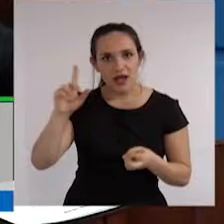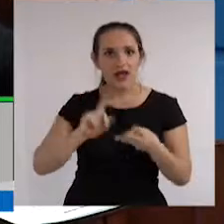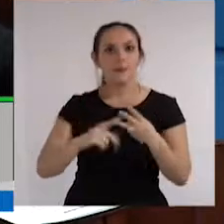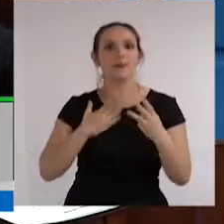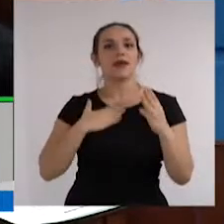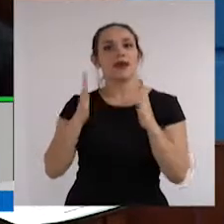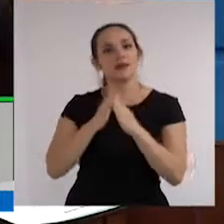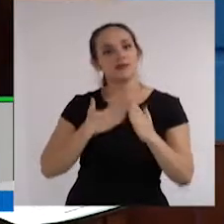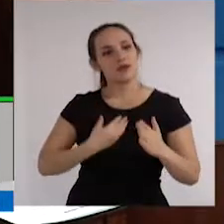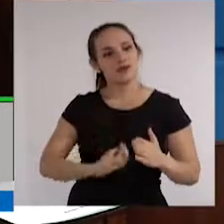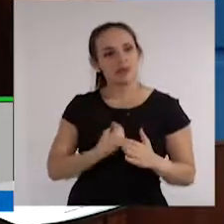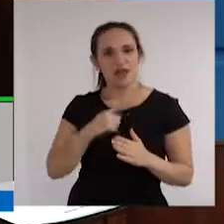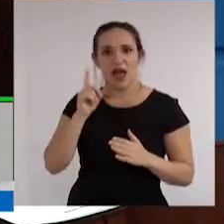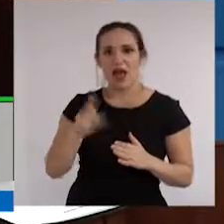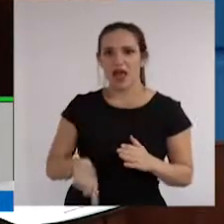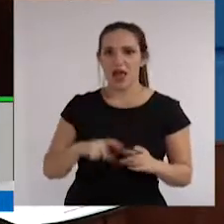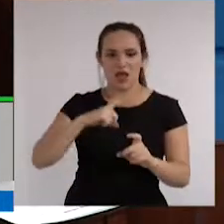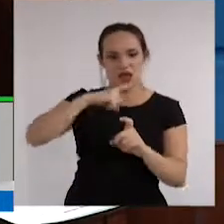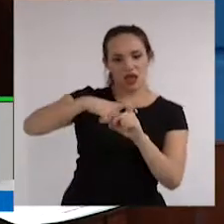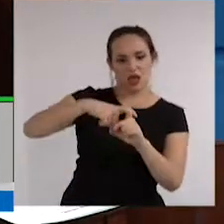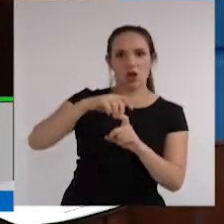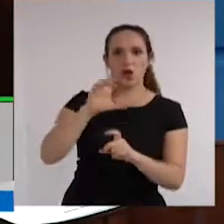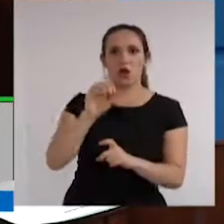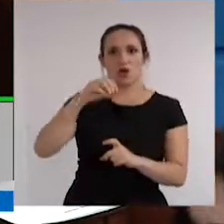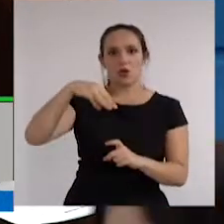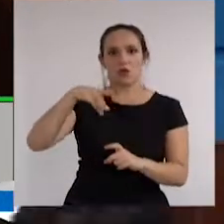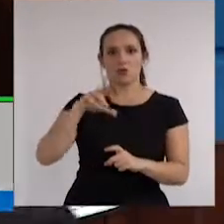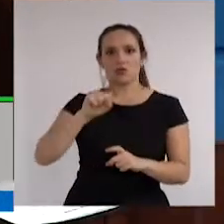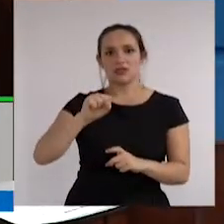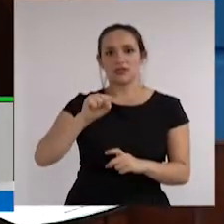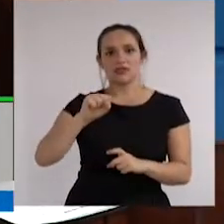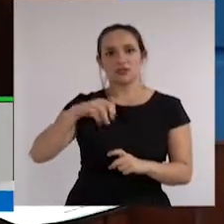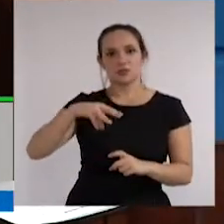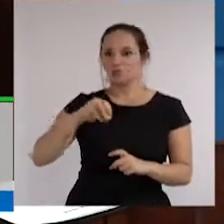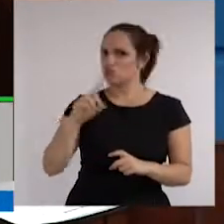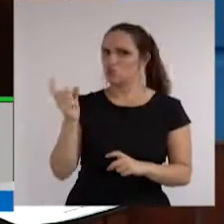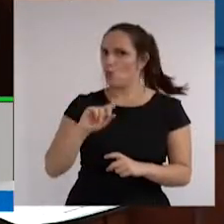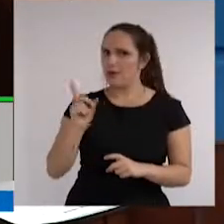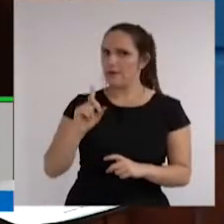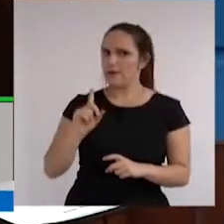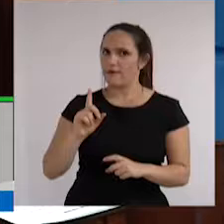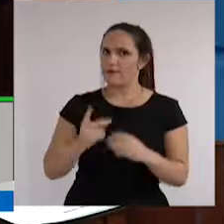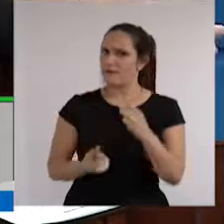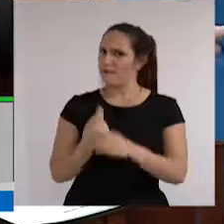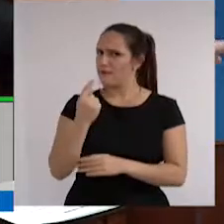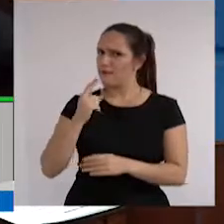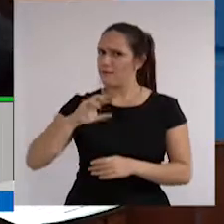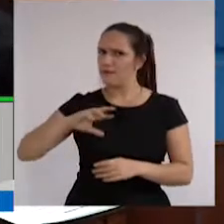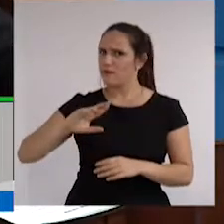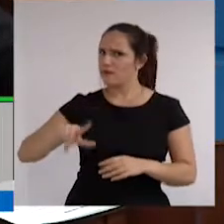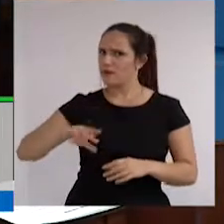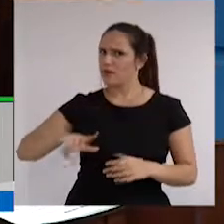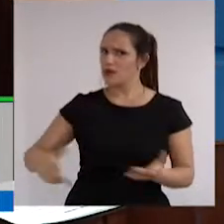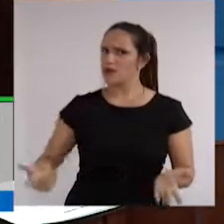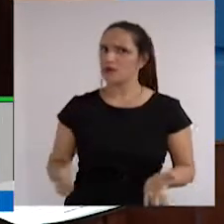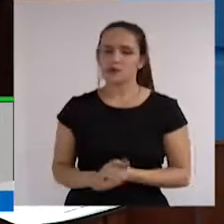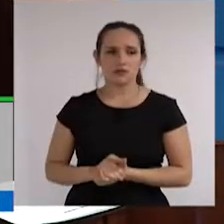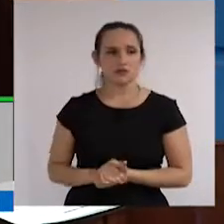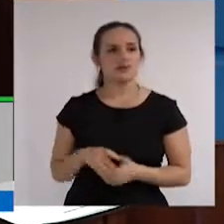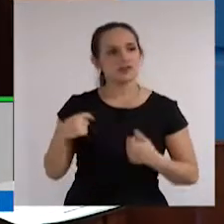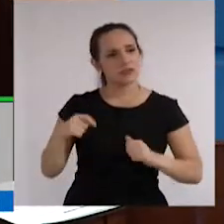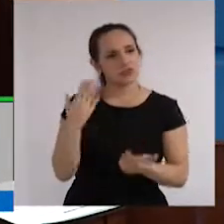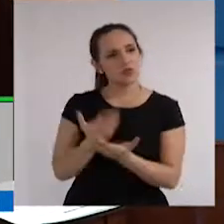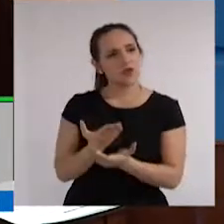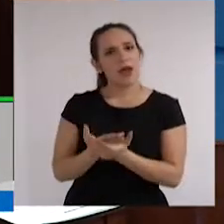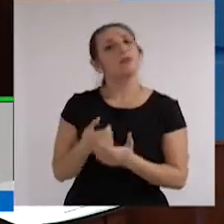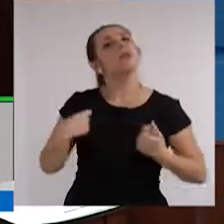não é comunismo, nem aqui nem lá na China, que é comunista, né? Comunismo é outra coisa, então tem que estudar, as